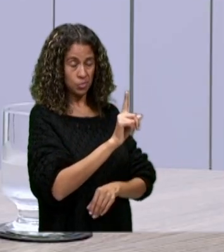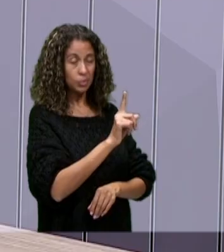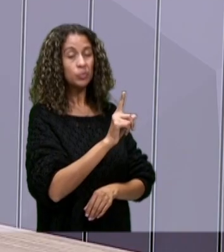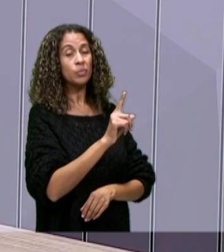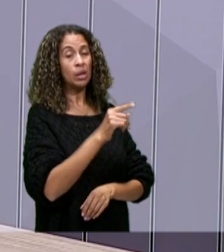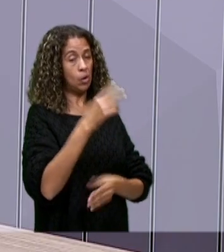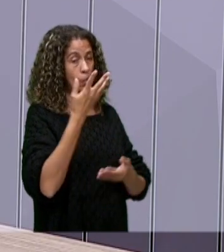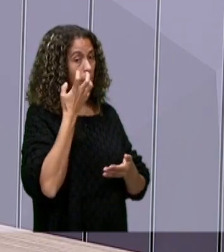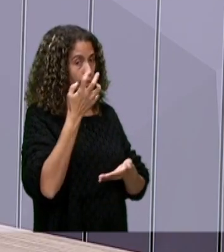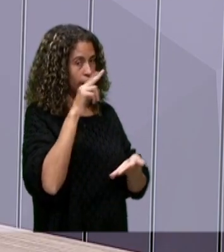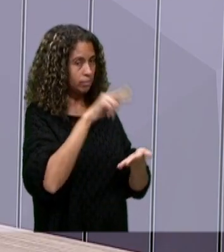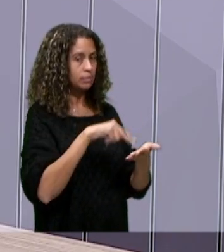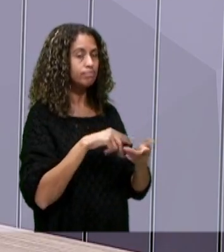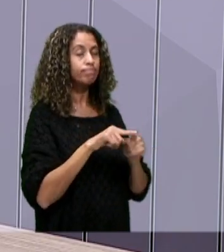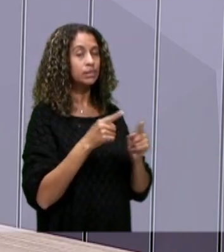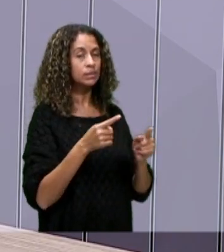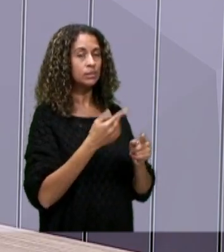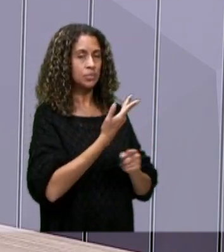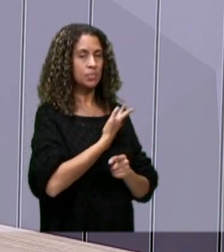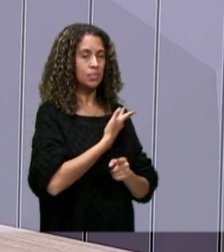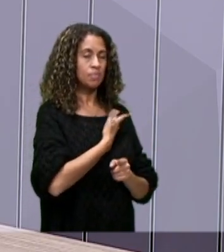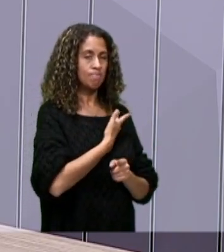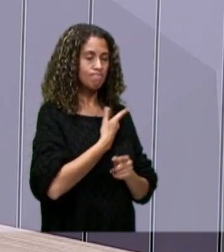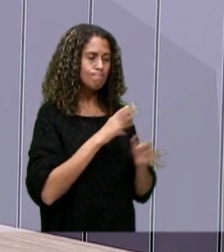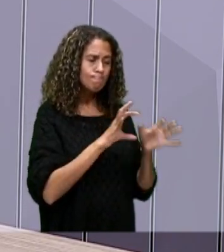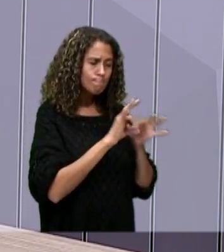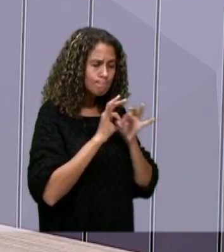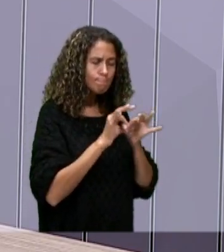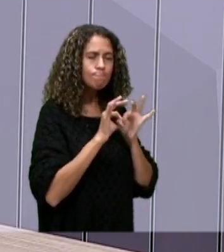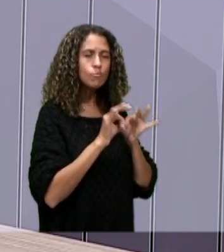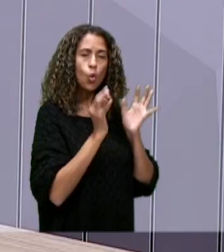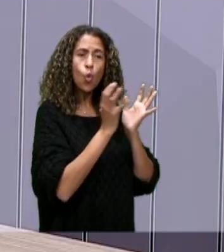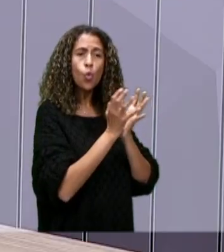Mas essa amizade deles é